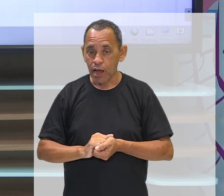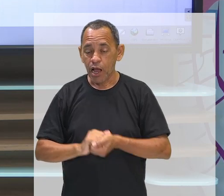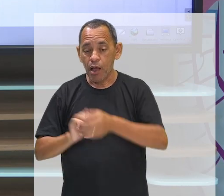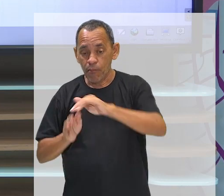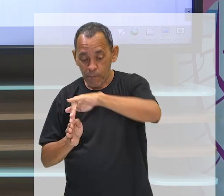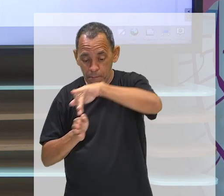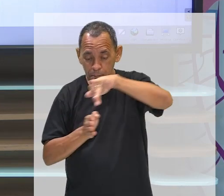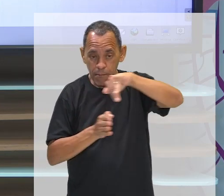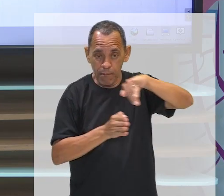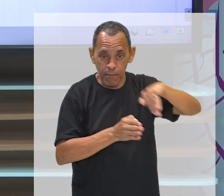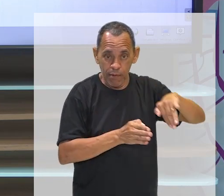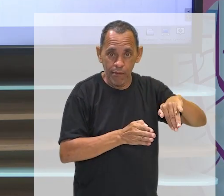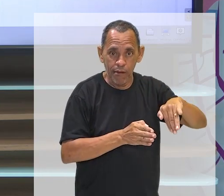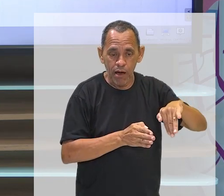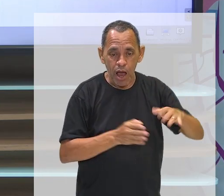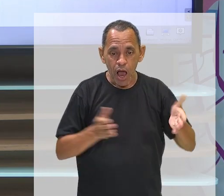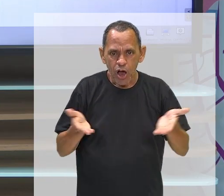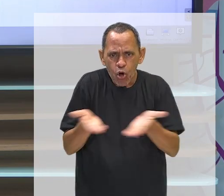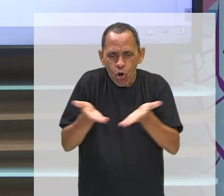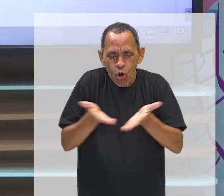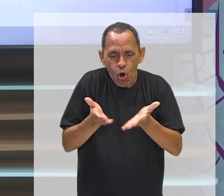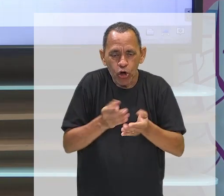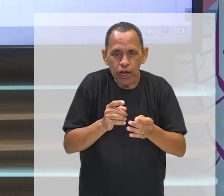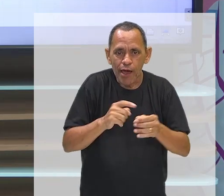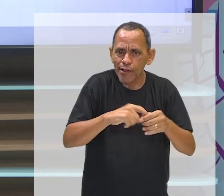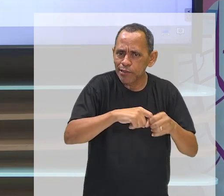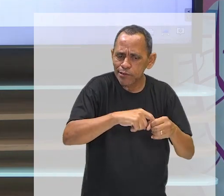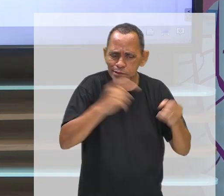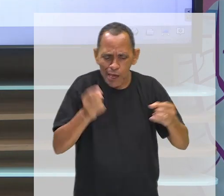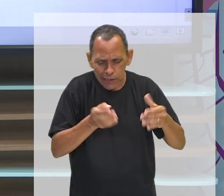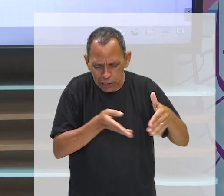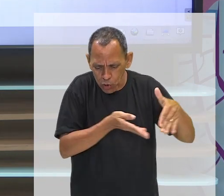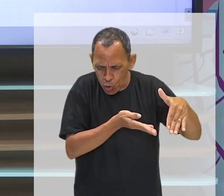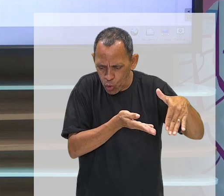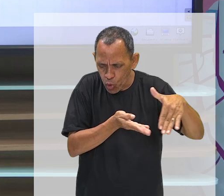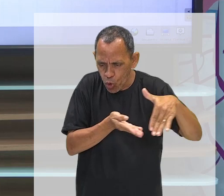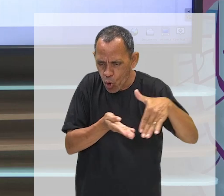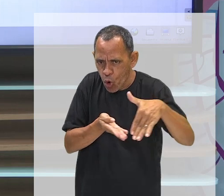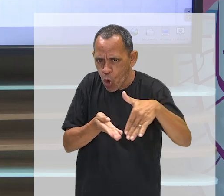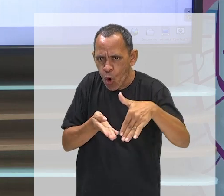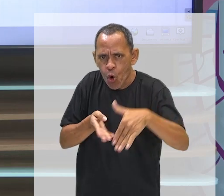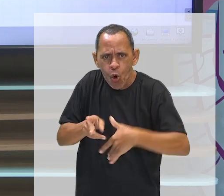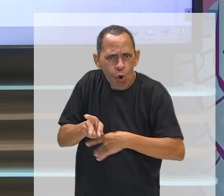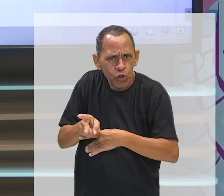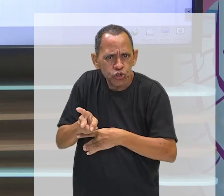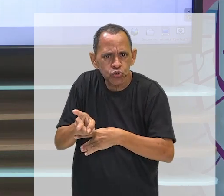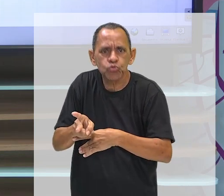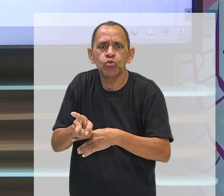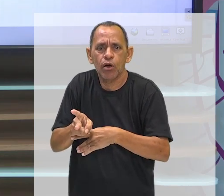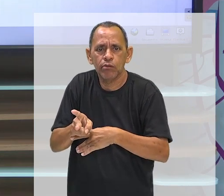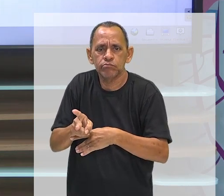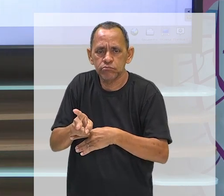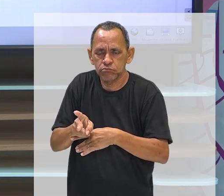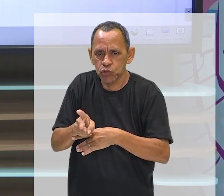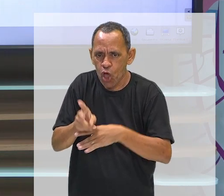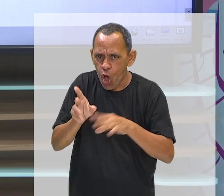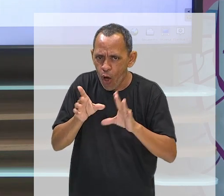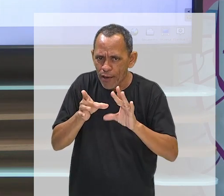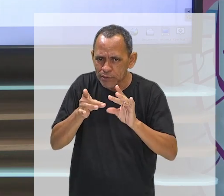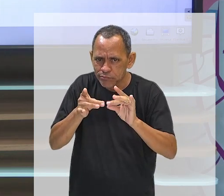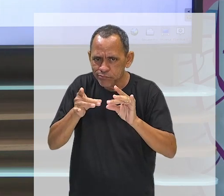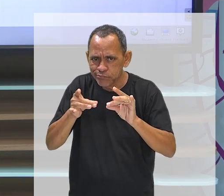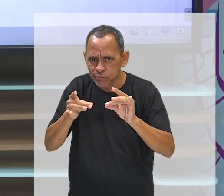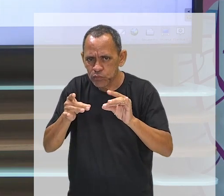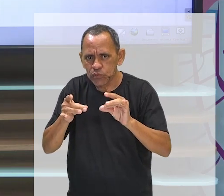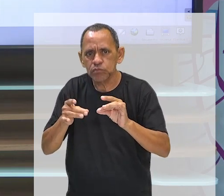aquelas glândulas, né? Como as glândulas seminais, o nome já diz, elas produzem ali esses líquidos e esses líquidos vão se incorporar ali aos